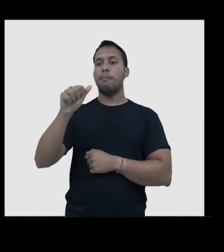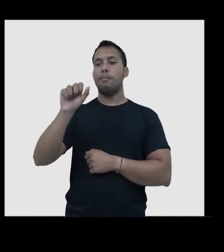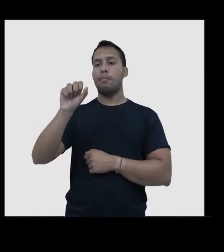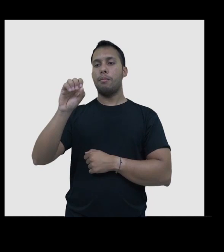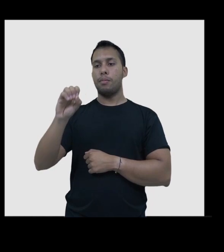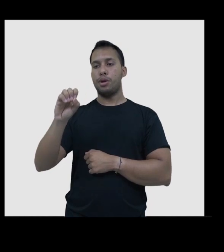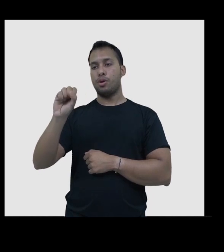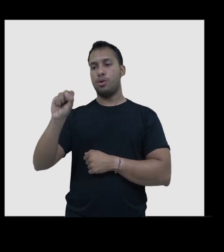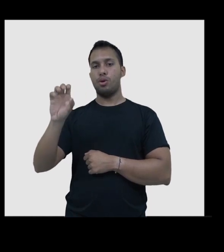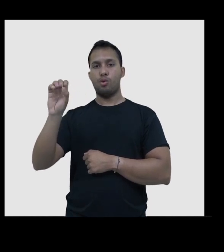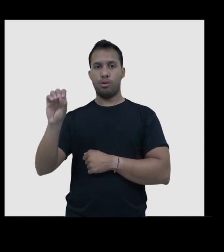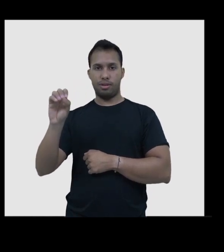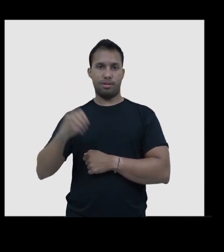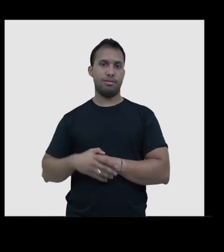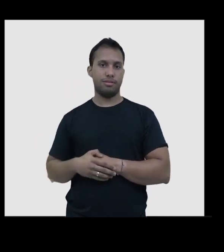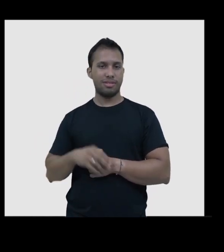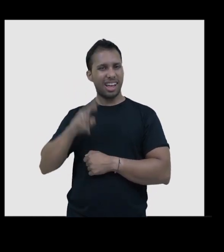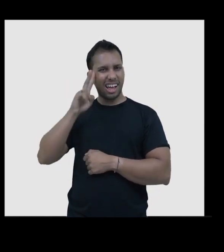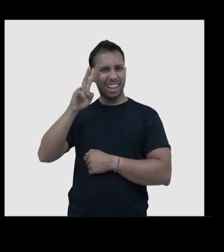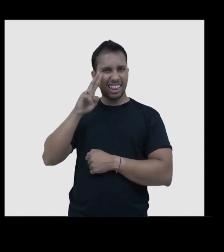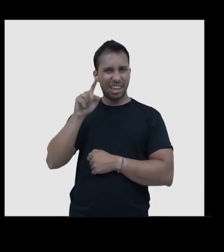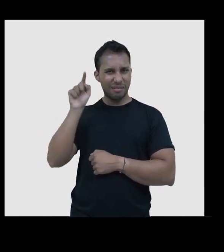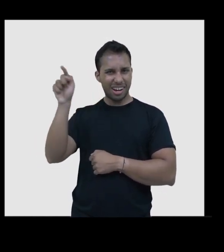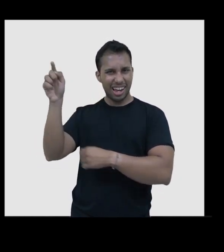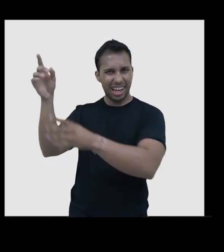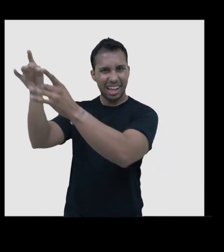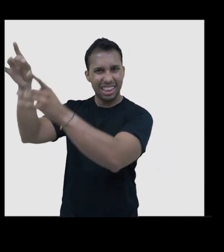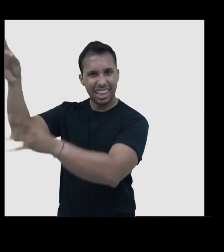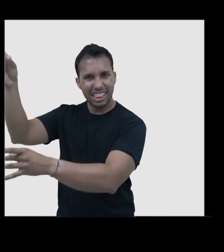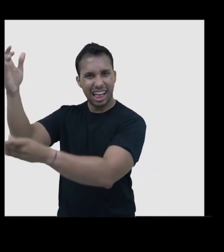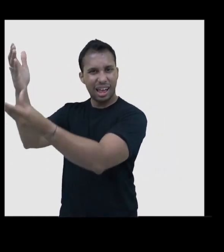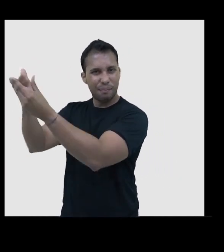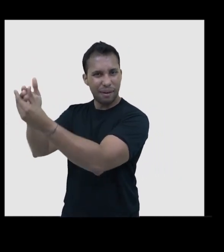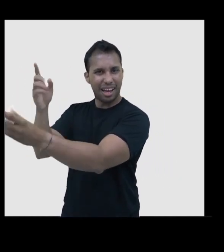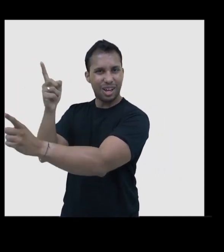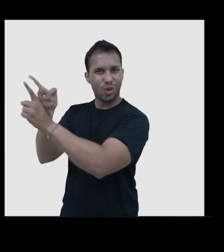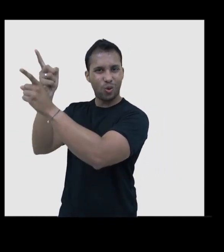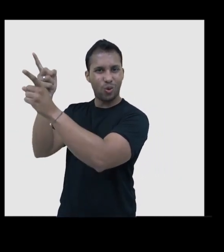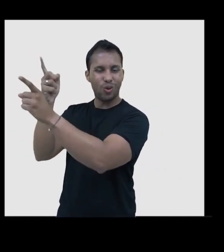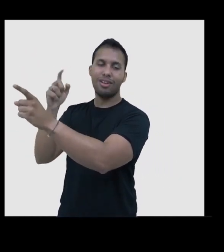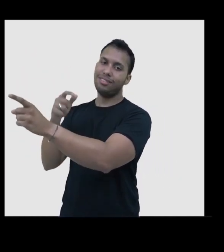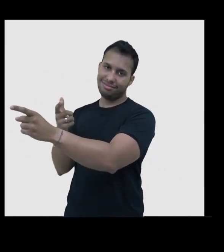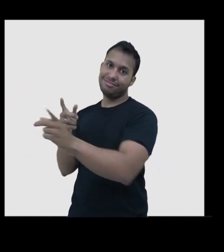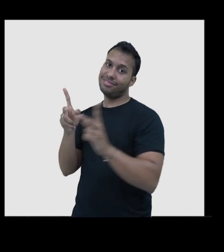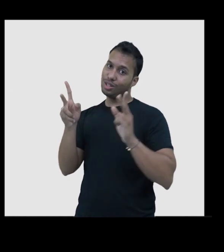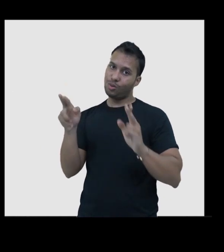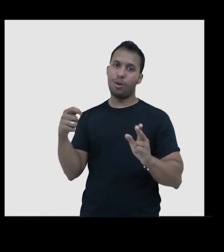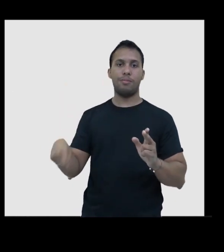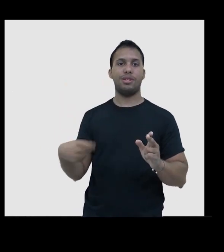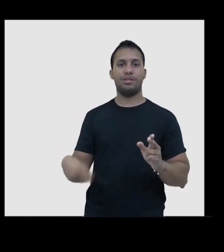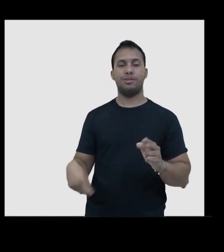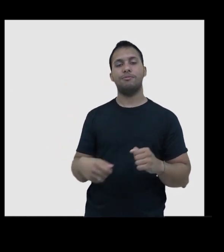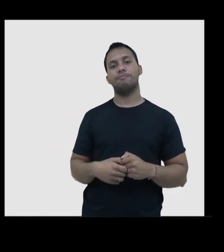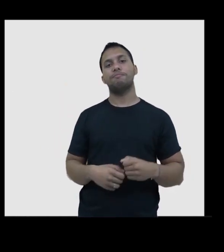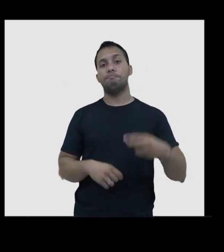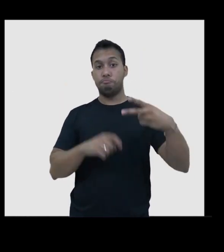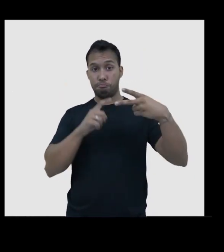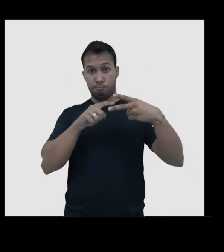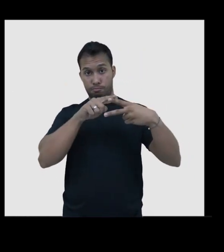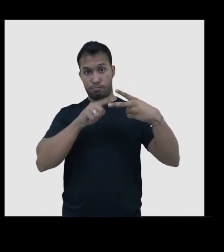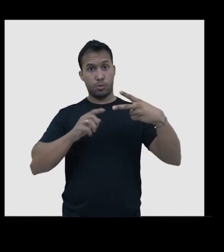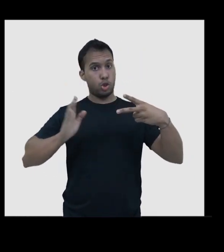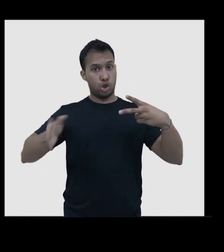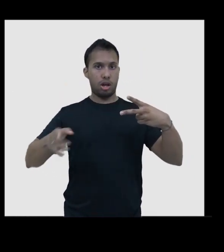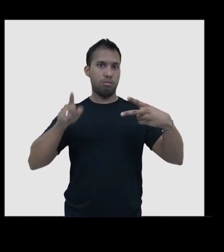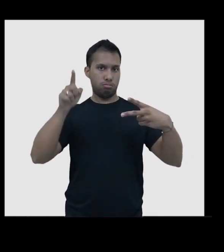por 1080, que é a dimensão que a gente tem lá daquele nosso trabalho, que a gente pretende editar. O terceiro ponto,